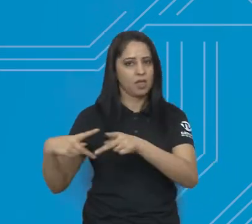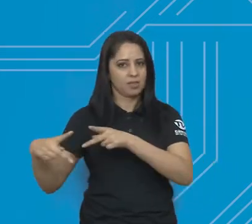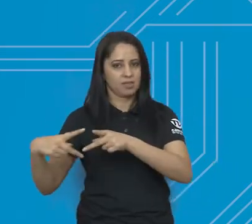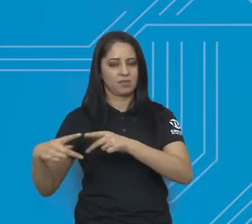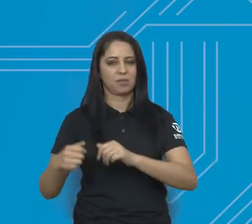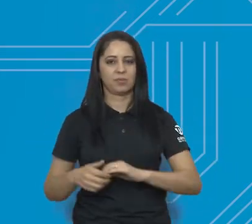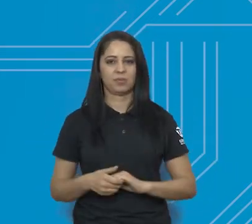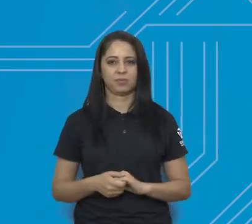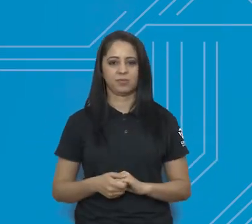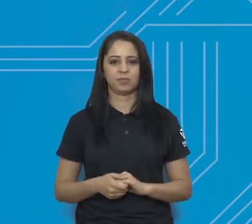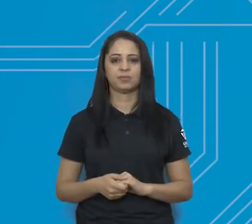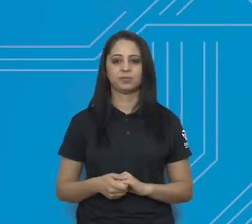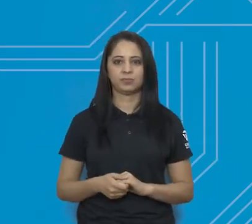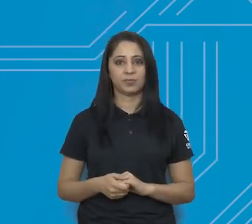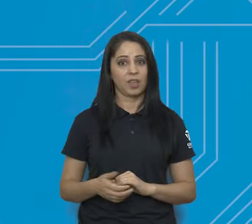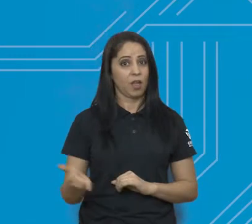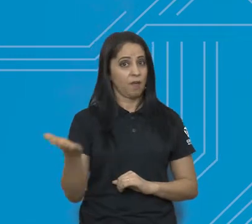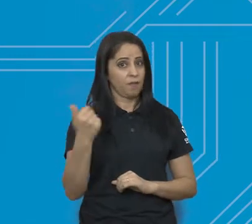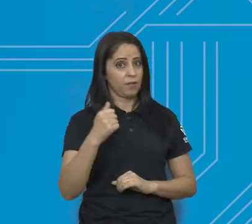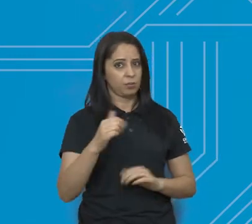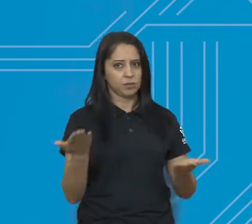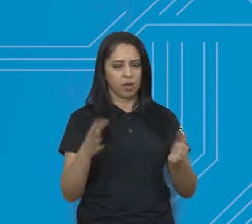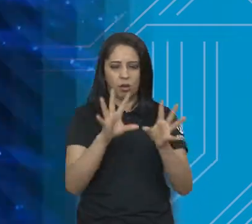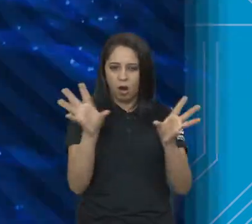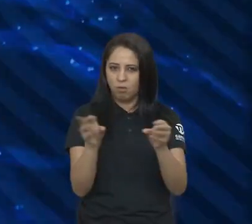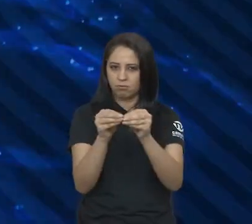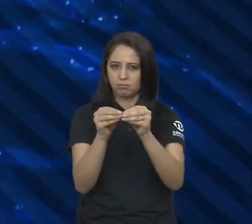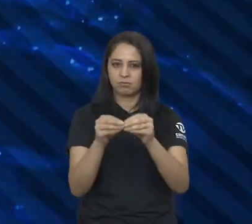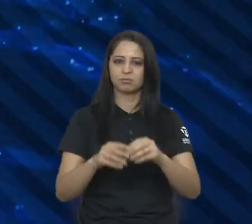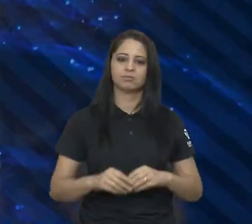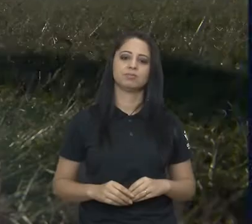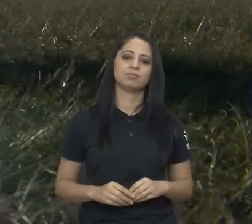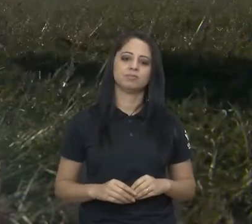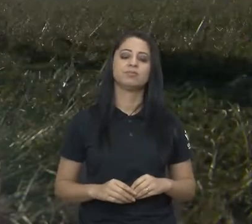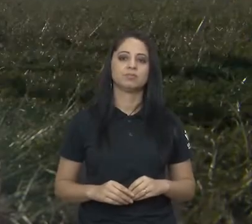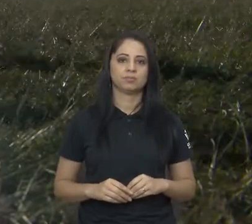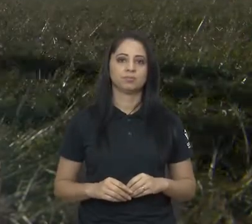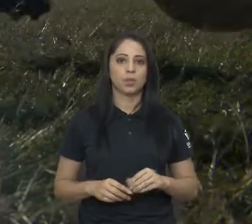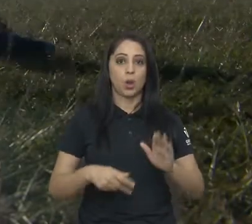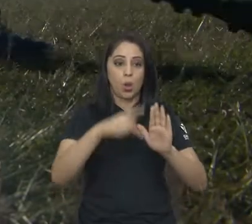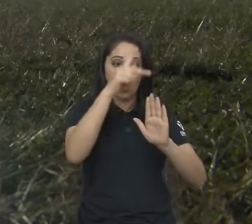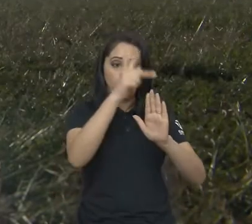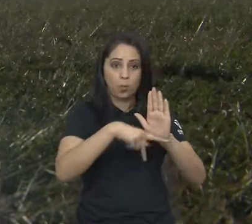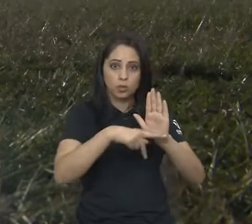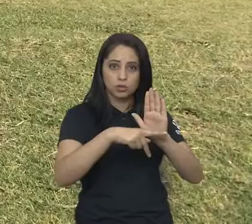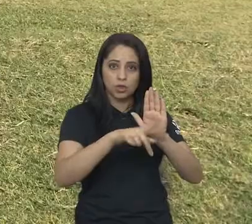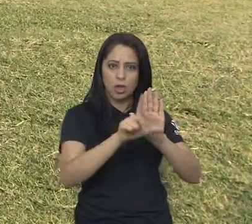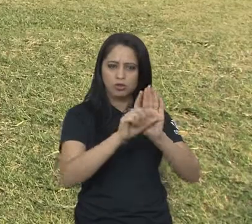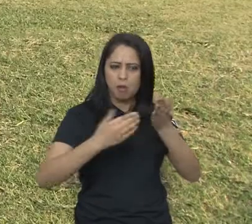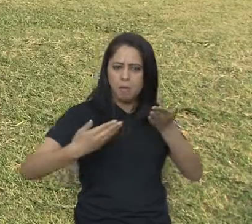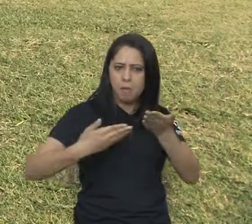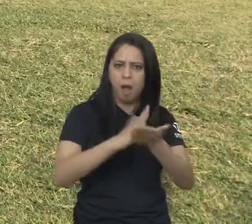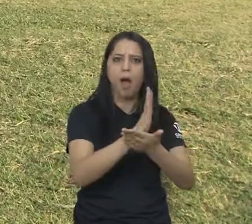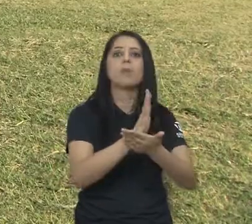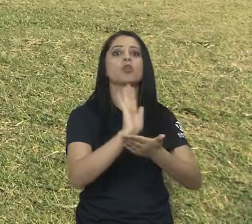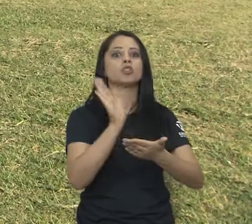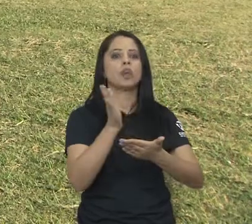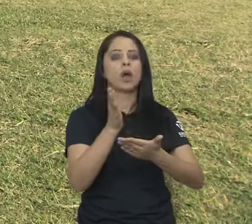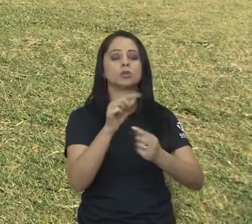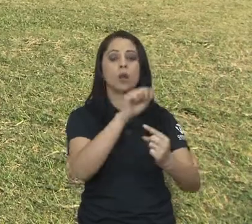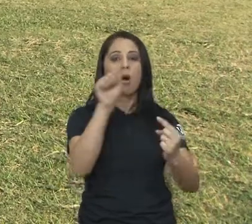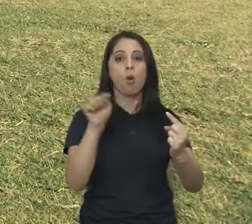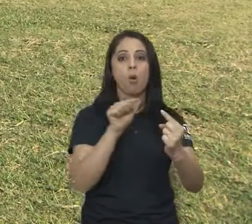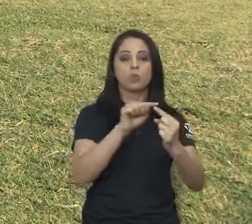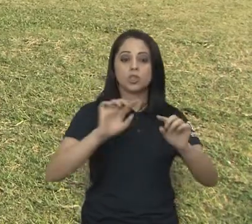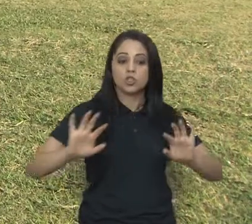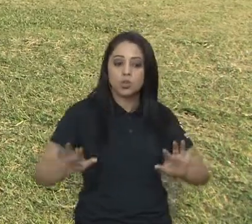nossa cidade. Vamos aos destaques desta edição. Projeto aprovado na Câmara pretende incentivar a manutenção